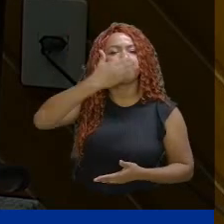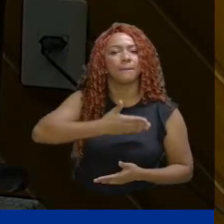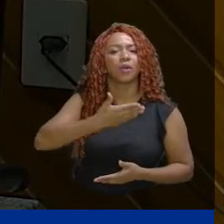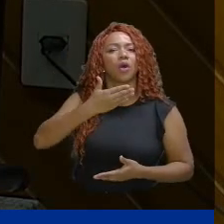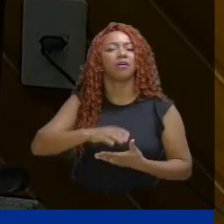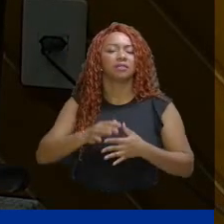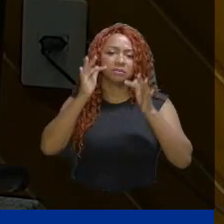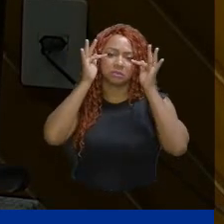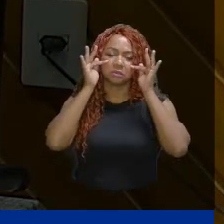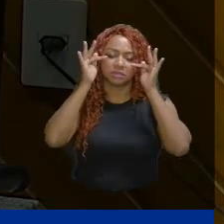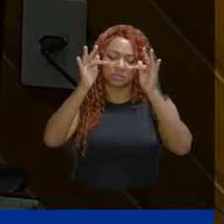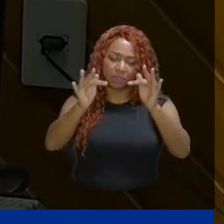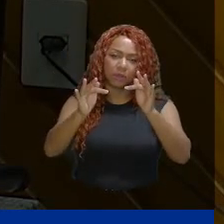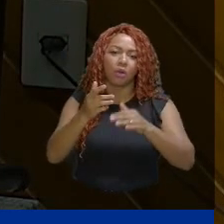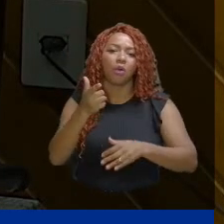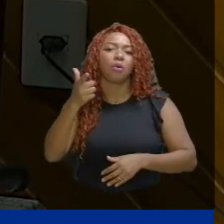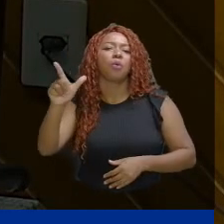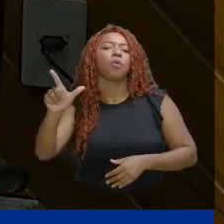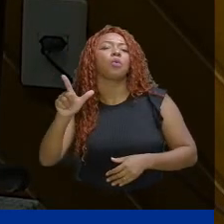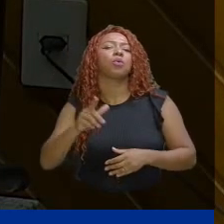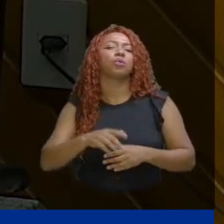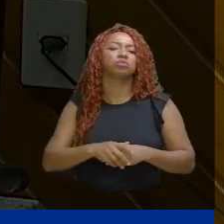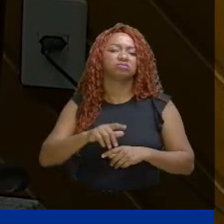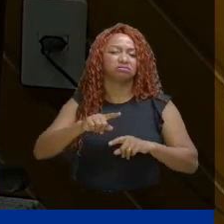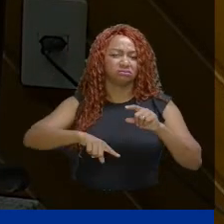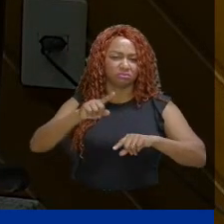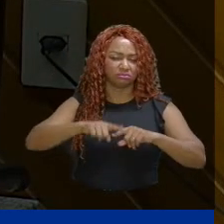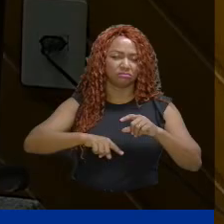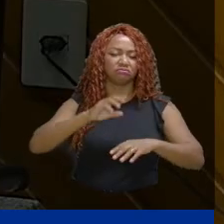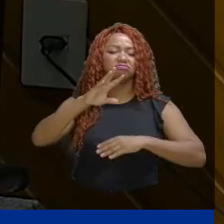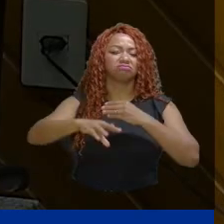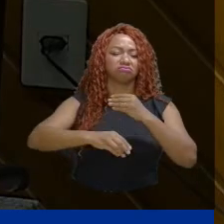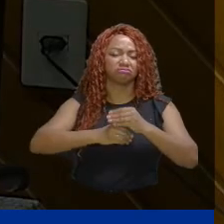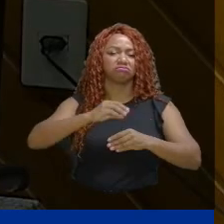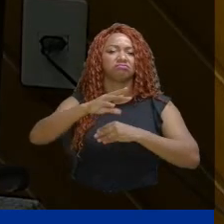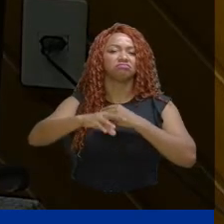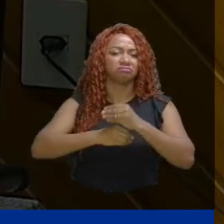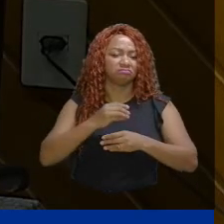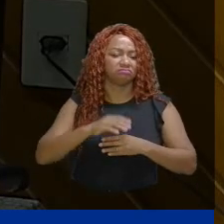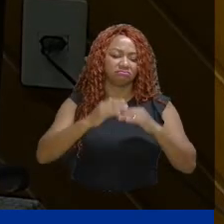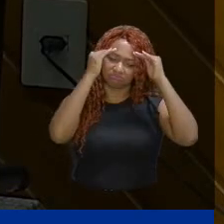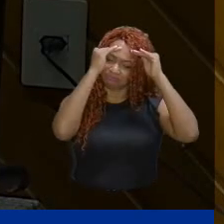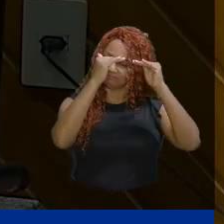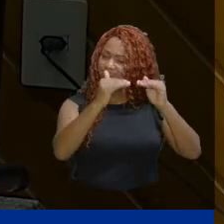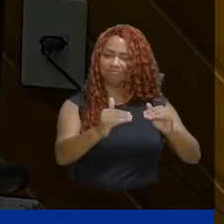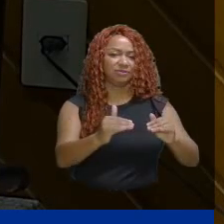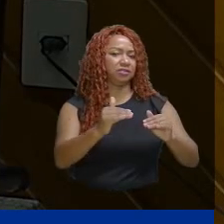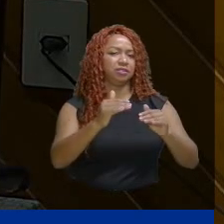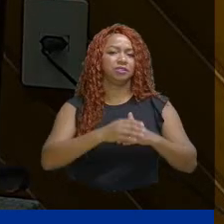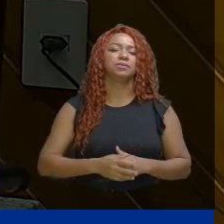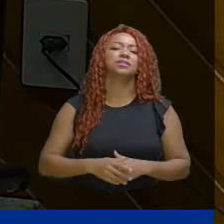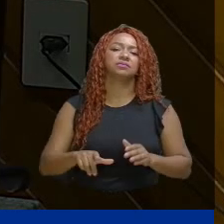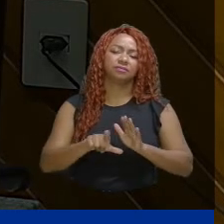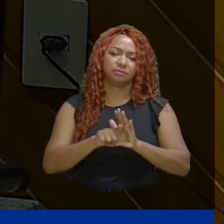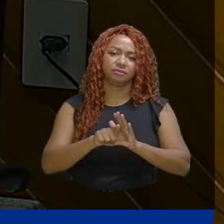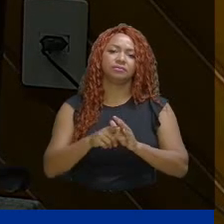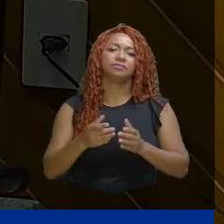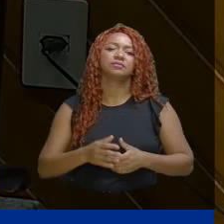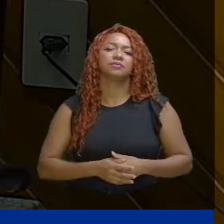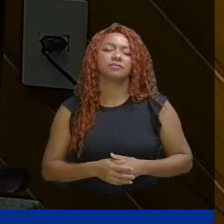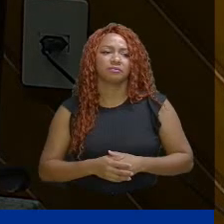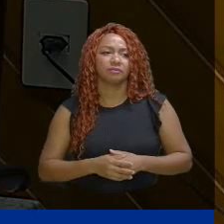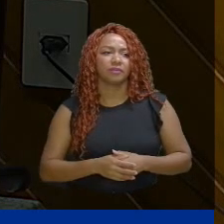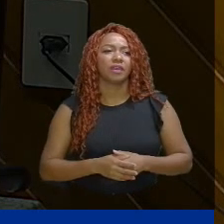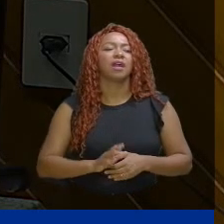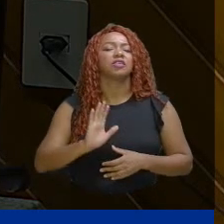por testemunhas ou outros elementos indiscutíveis, configurando uma violação ao princípio da presunção de inocência. O TSE